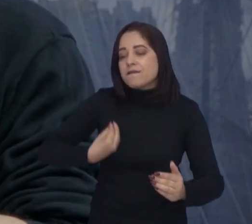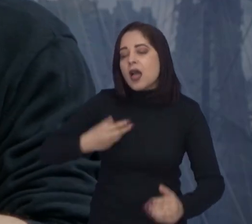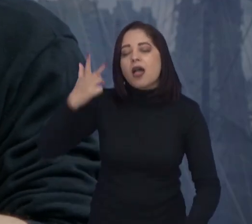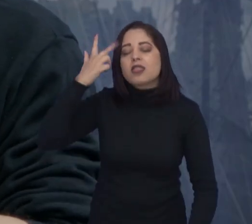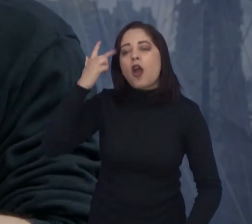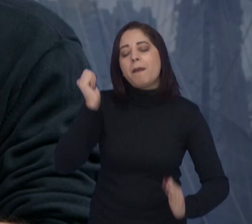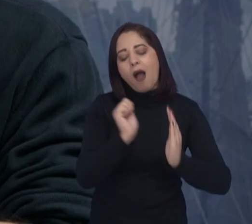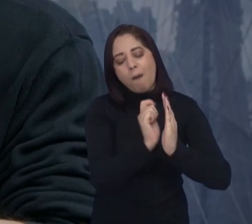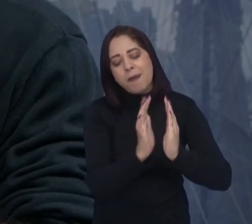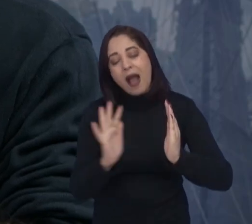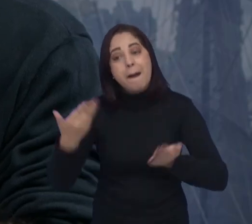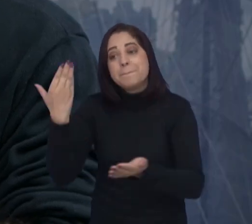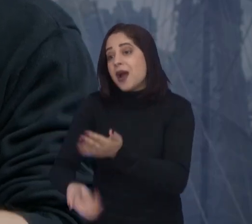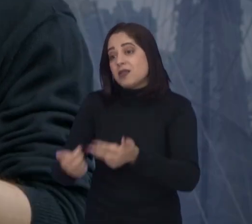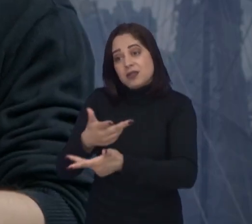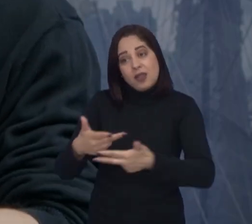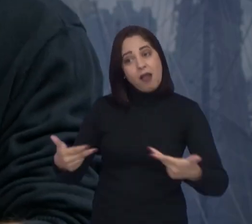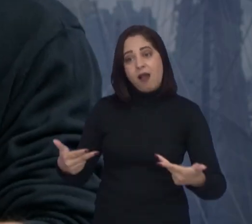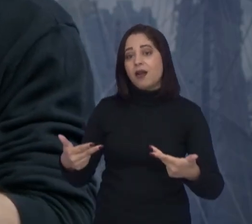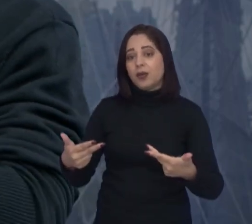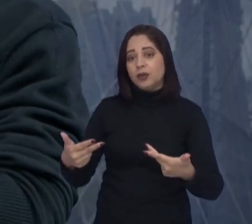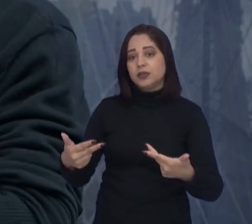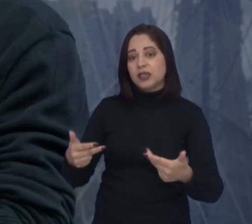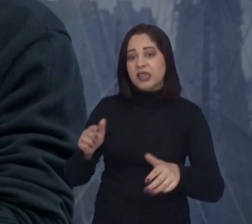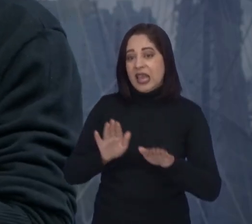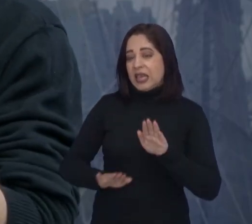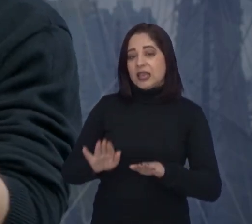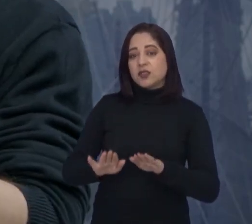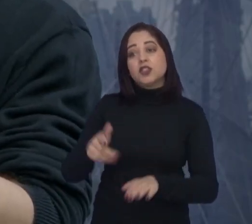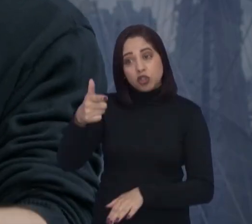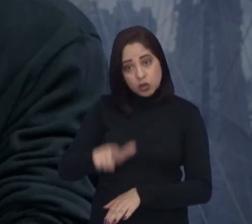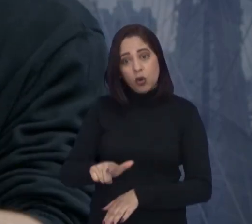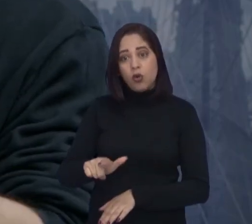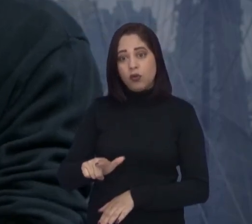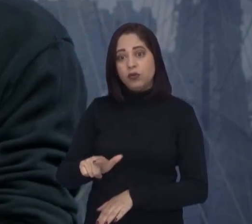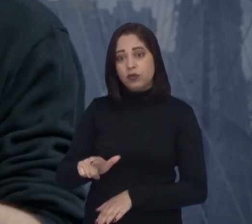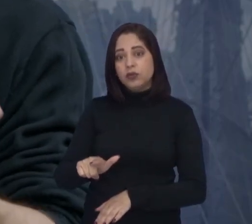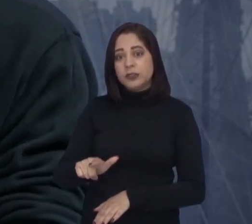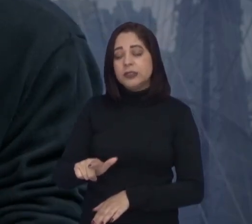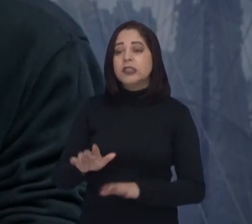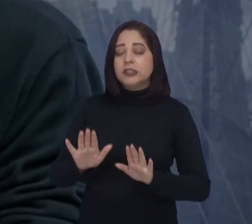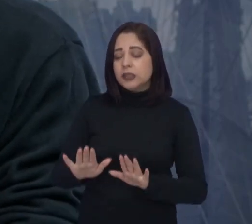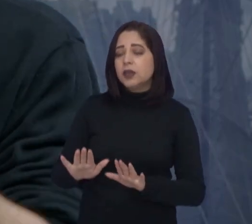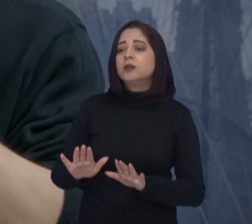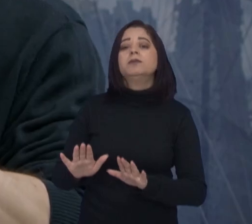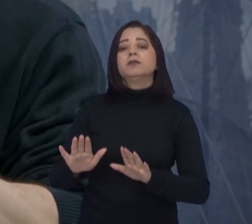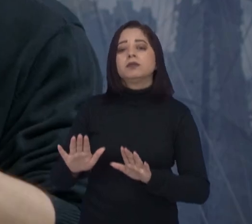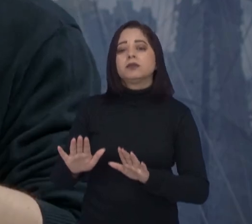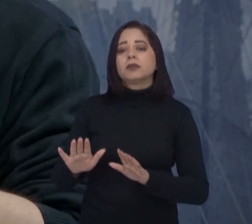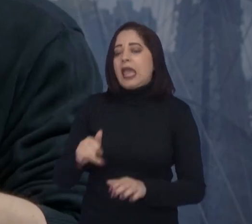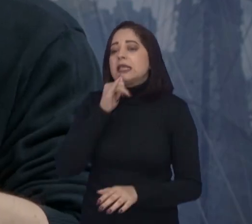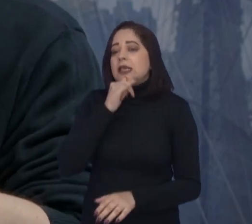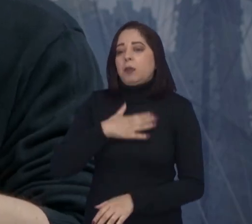porque pode gerar distorções em adultos. E, de novo, que nem você falou, não tem problema em vivenciar coisas que você não conseguiu vivenciar na adolescência. Vou dar um